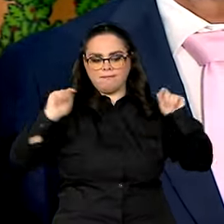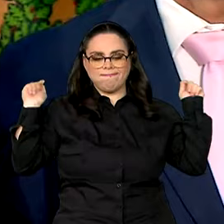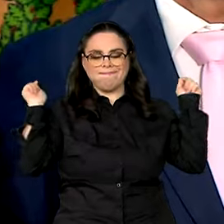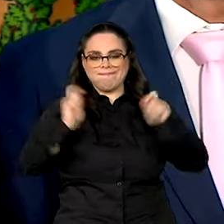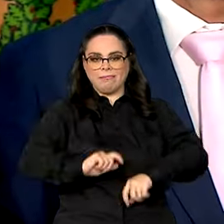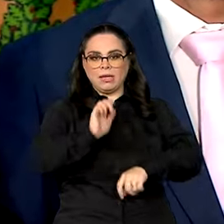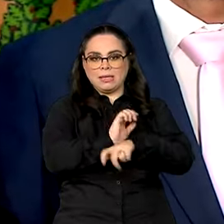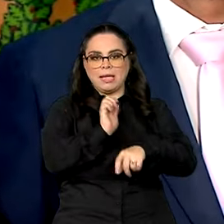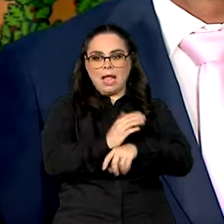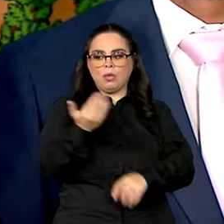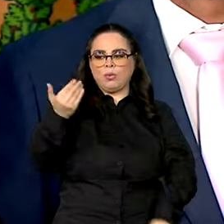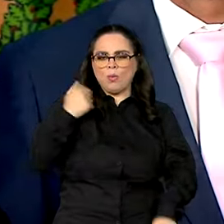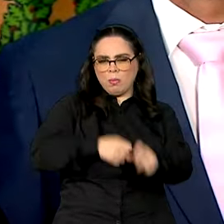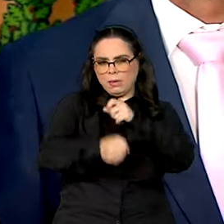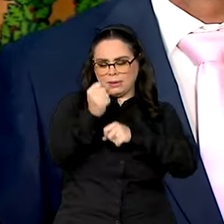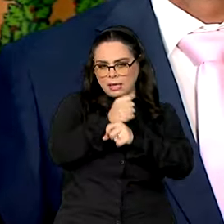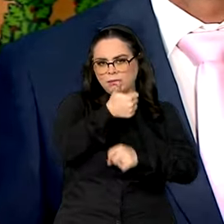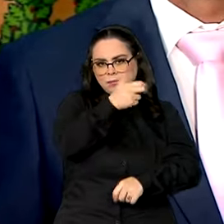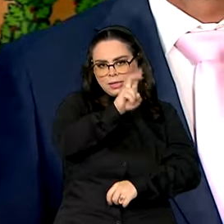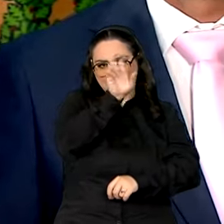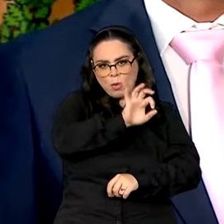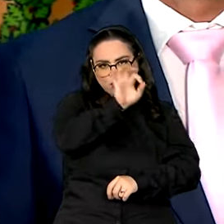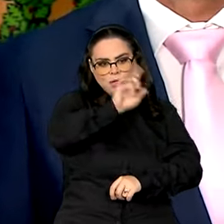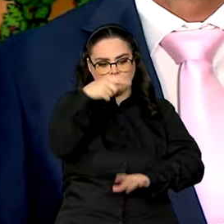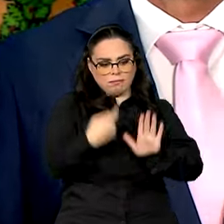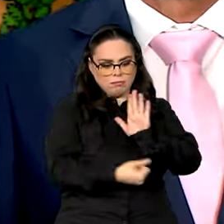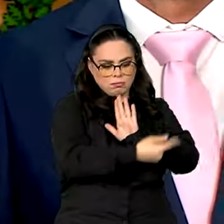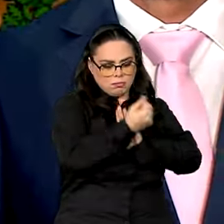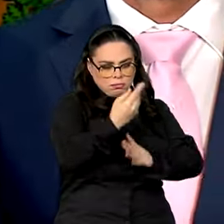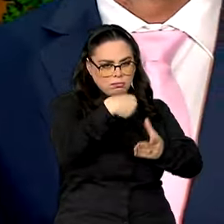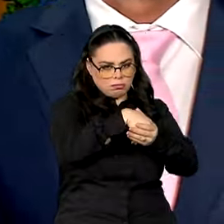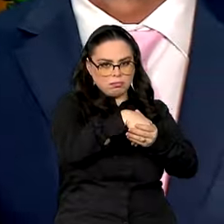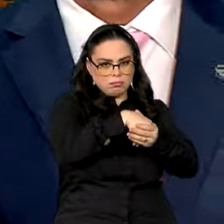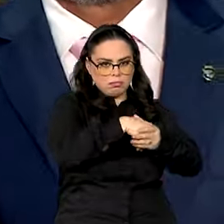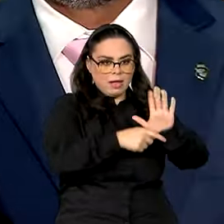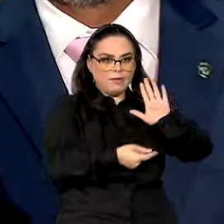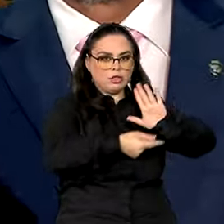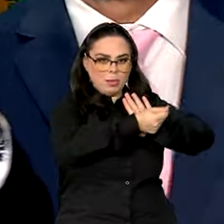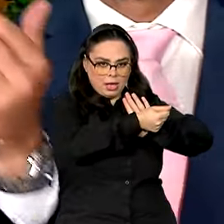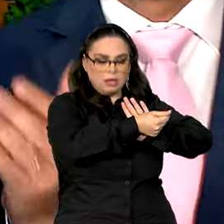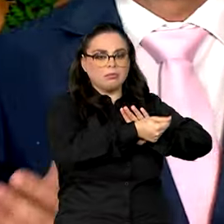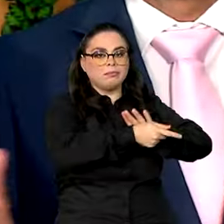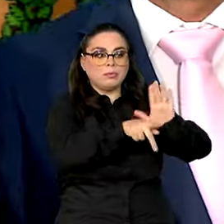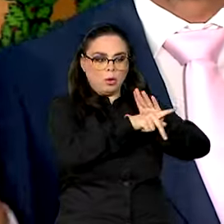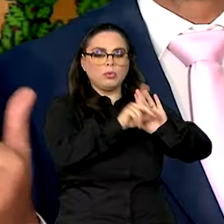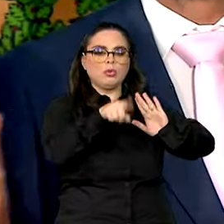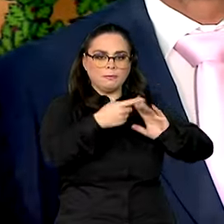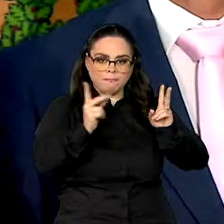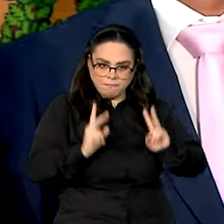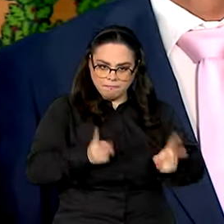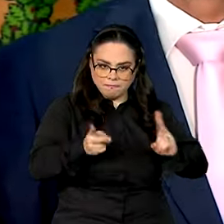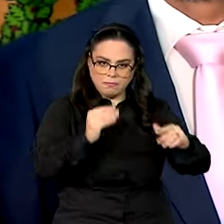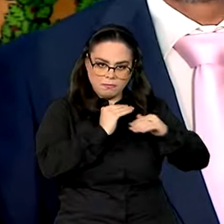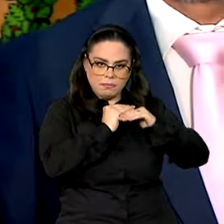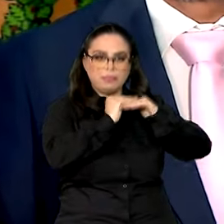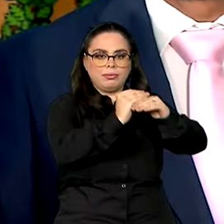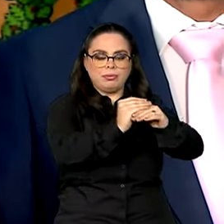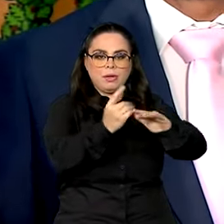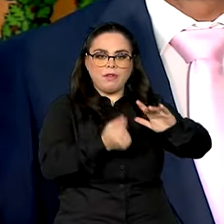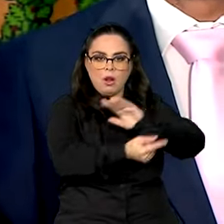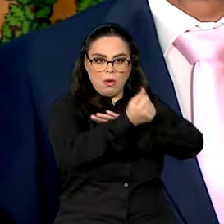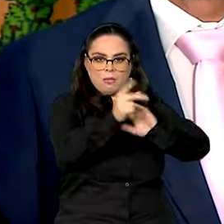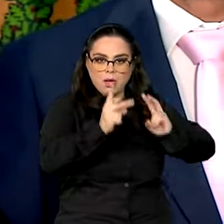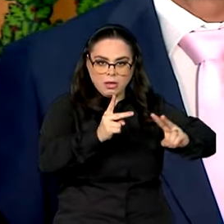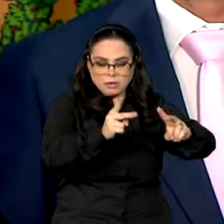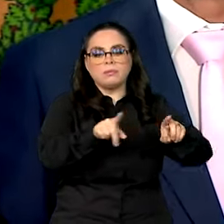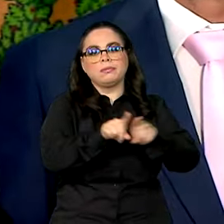ano passado foi de 15% da nossa receita corrente líquida em investimento, e vamos continuar esse nível de investimento,